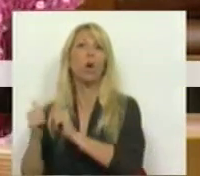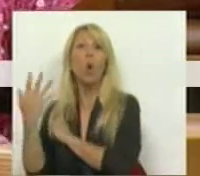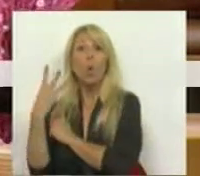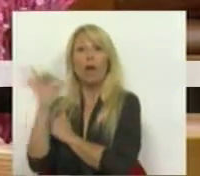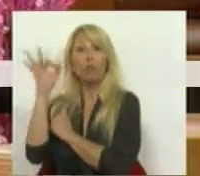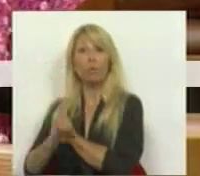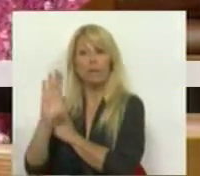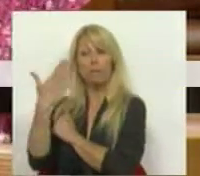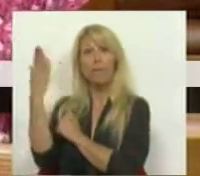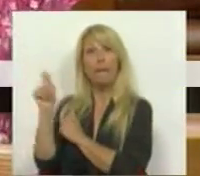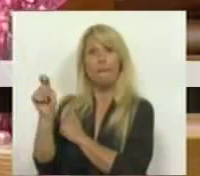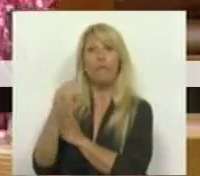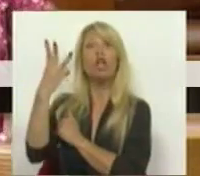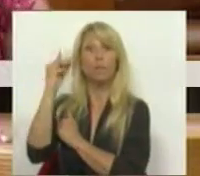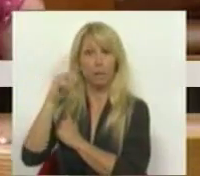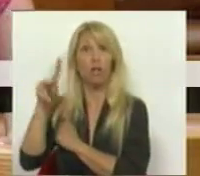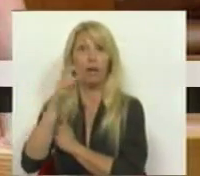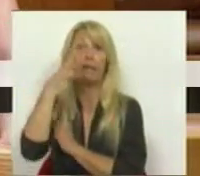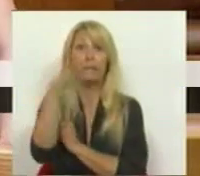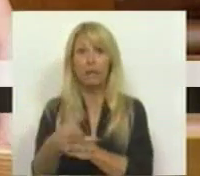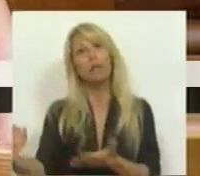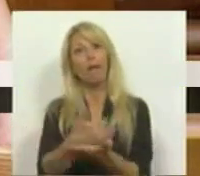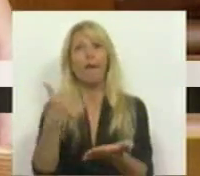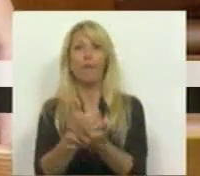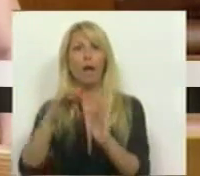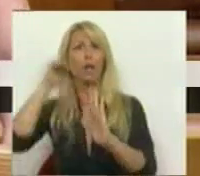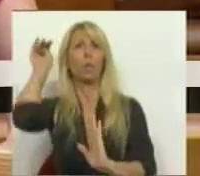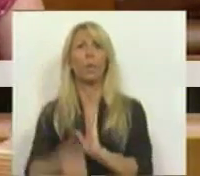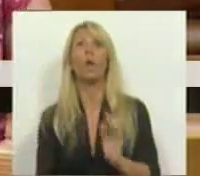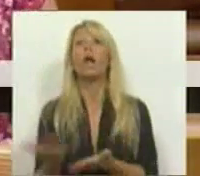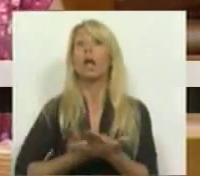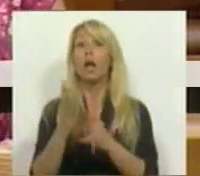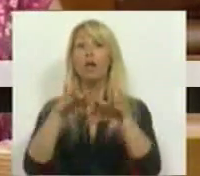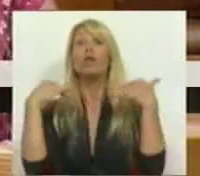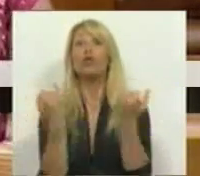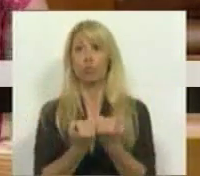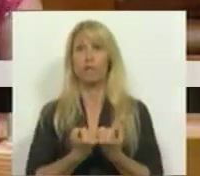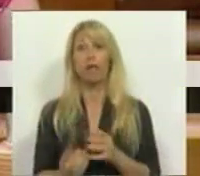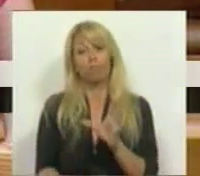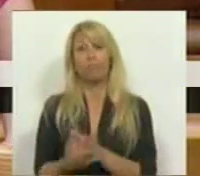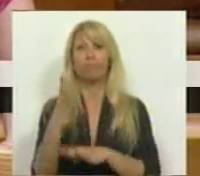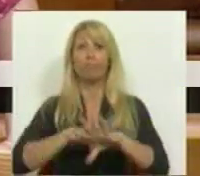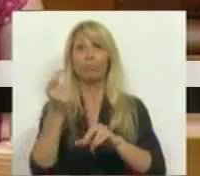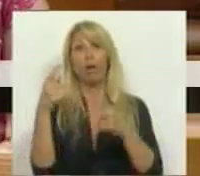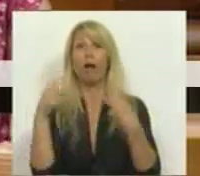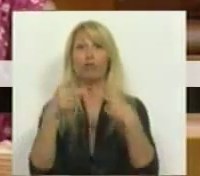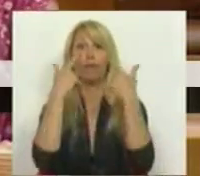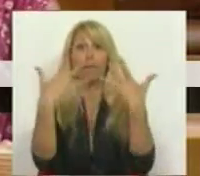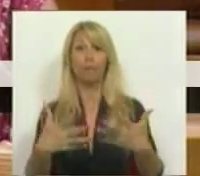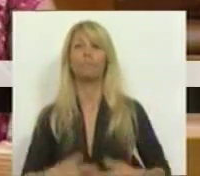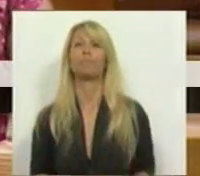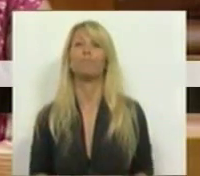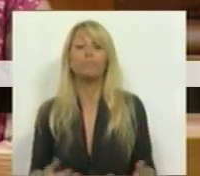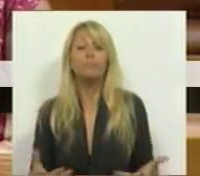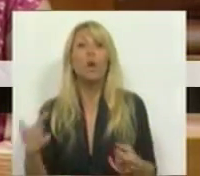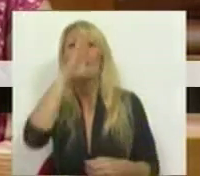primeiro trimestre, segundo o INE, eis os dados do abismo económico e social criado pela austeridade.